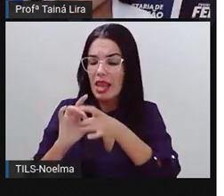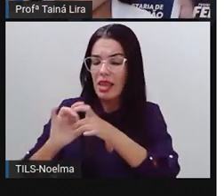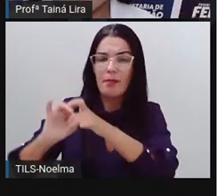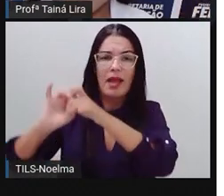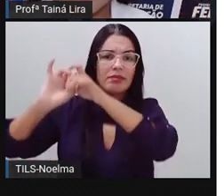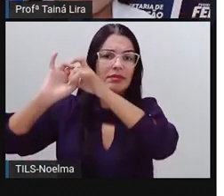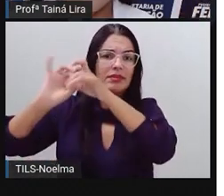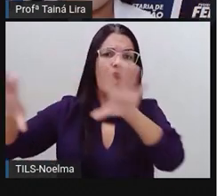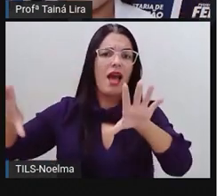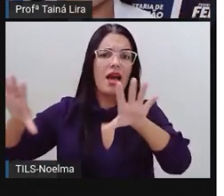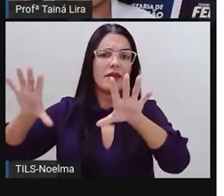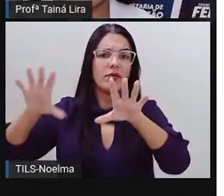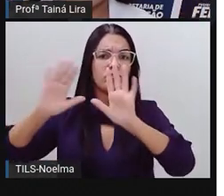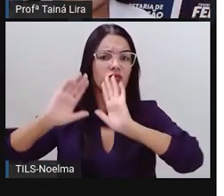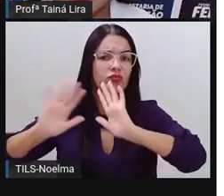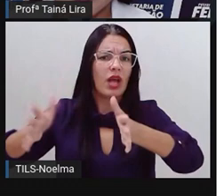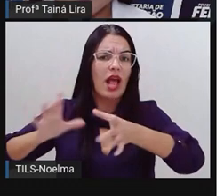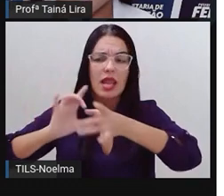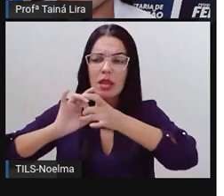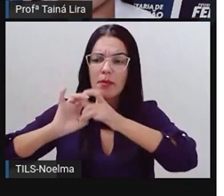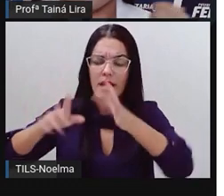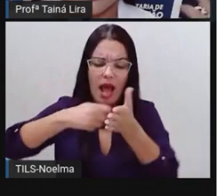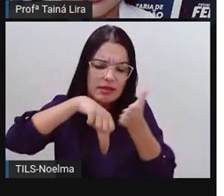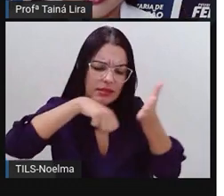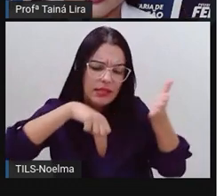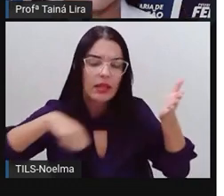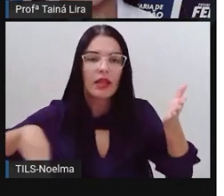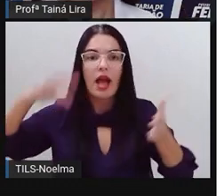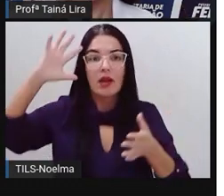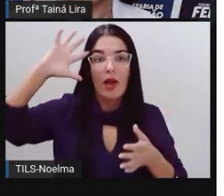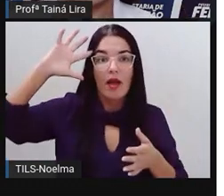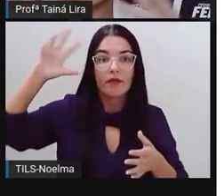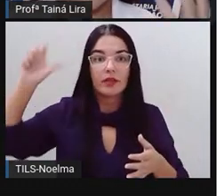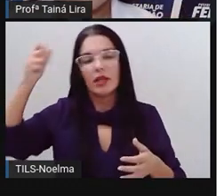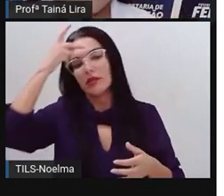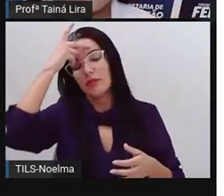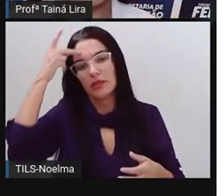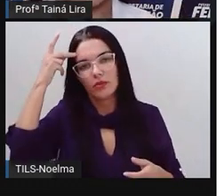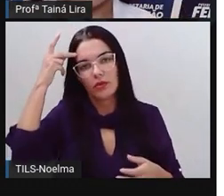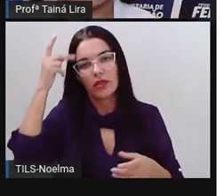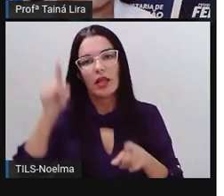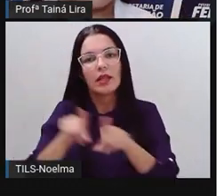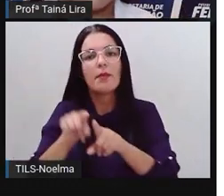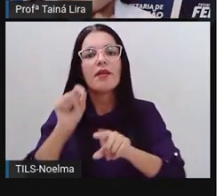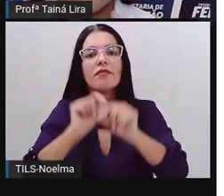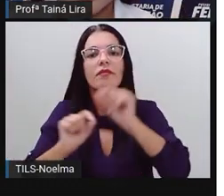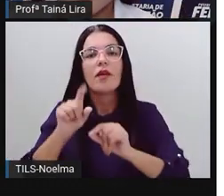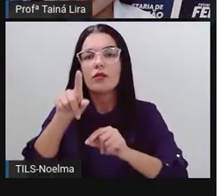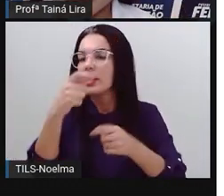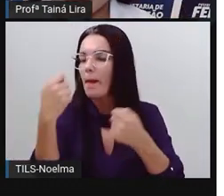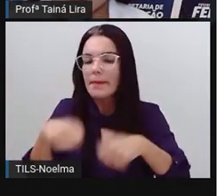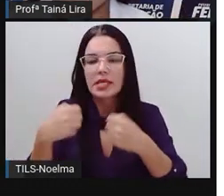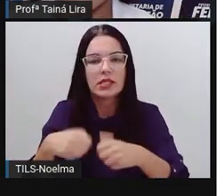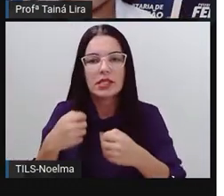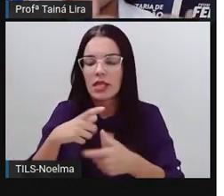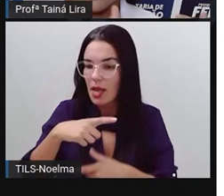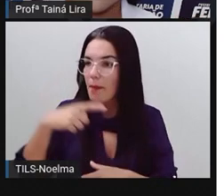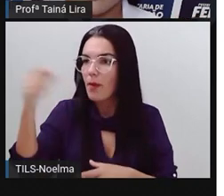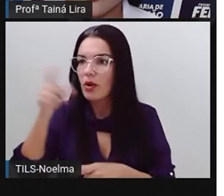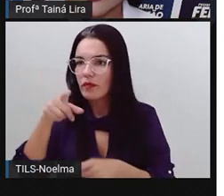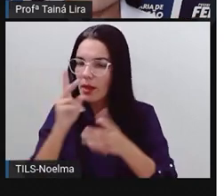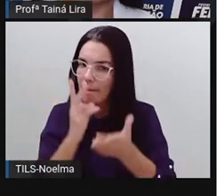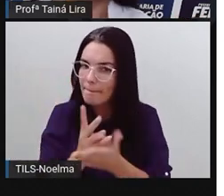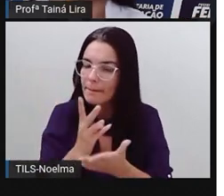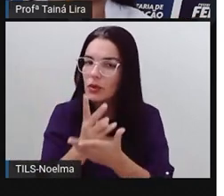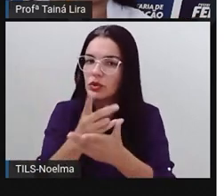né antes mesmo sem a lei as pessoas libertaram esses africanos e contrataram né falar não você não precisa ir embora você